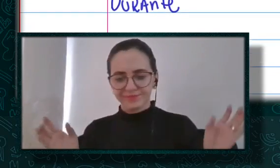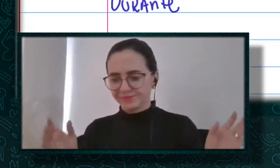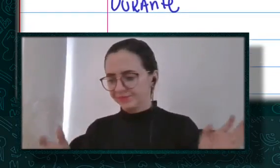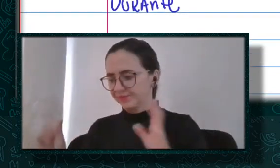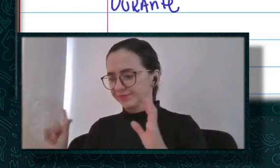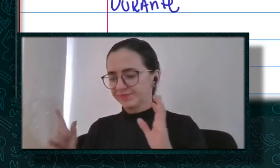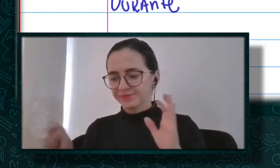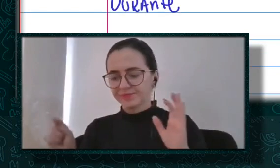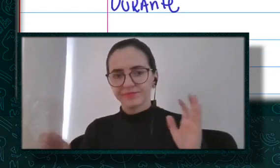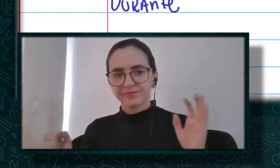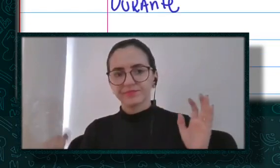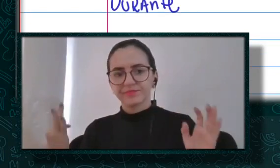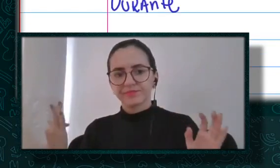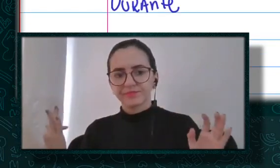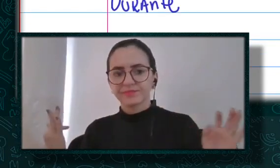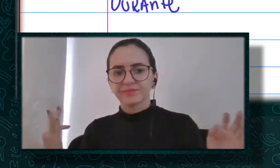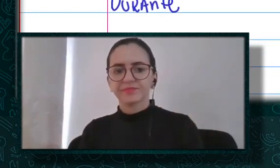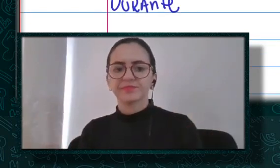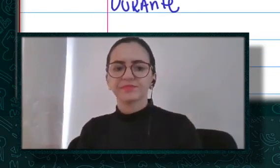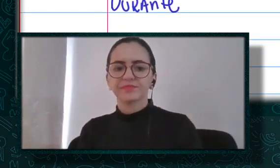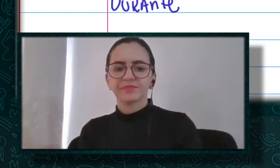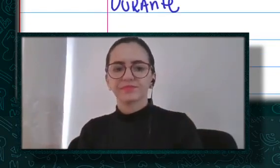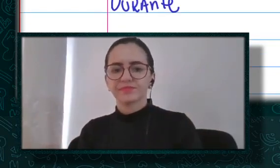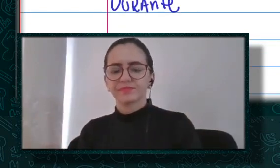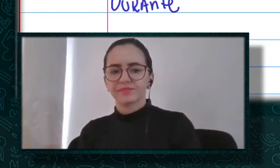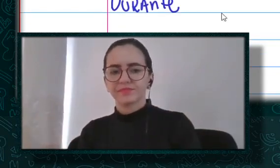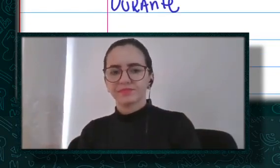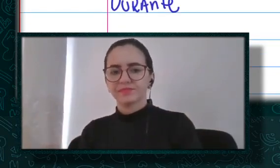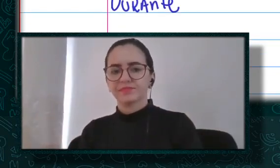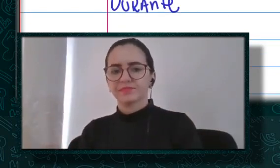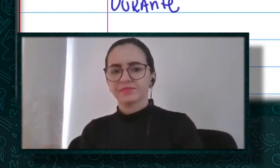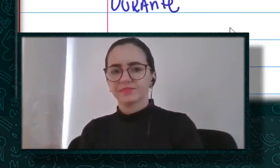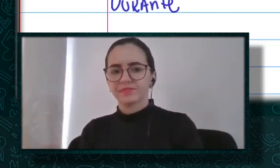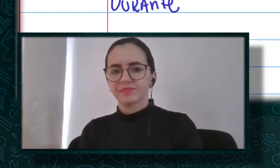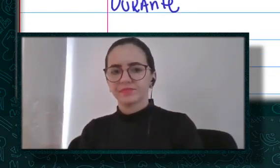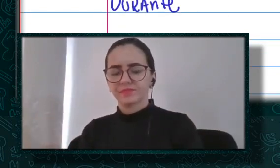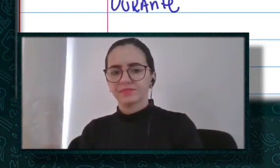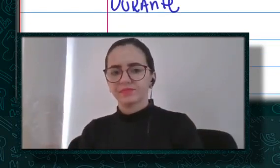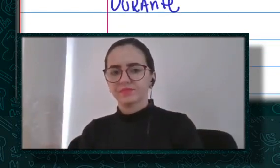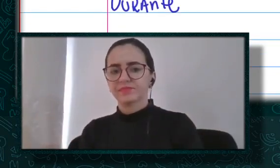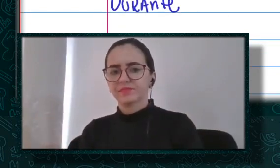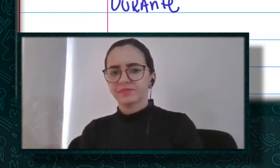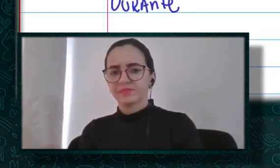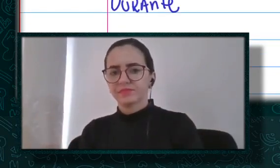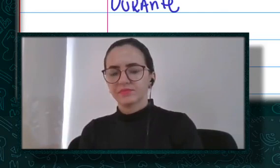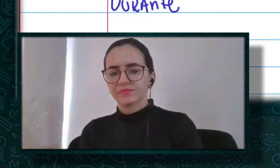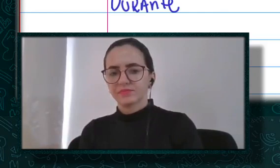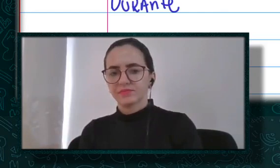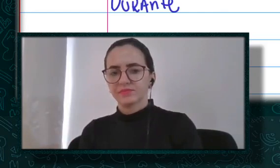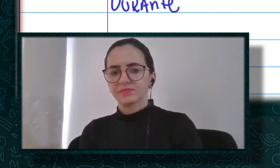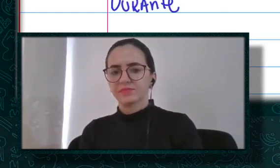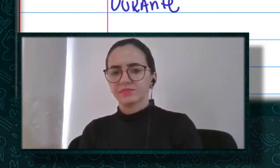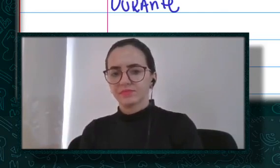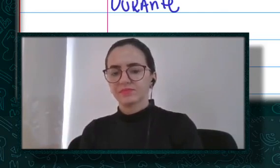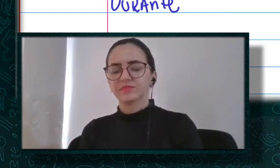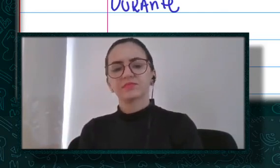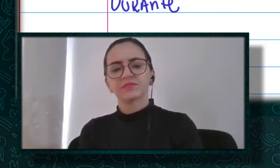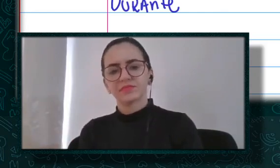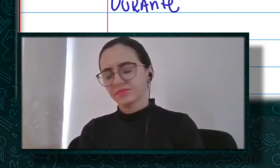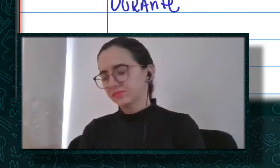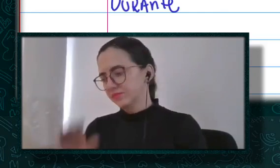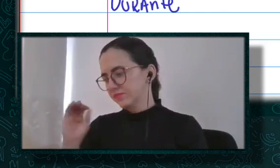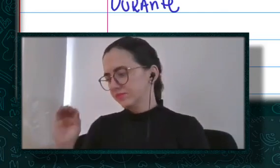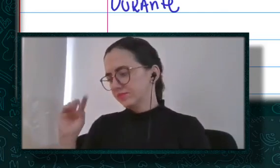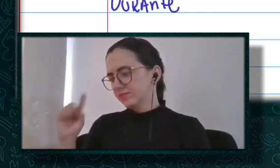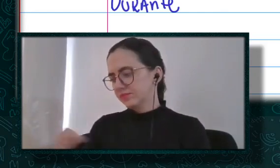o HCl, eu vou ter 0,06 mols de HCl. Do NaOH, eu vou ter 0,1